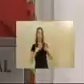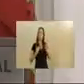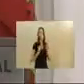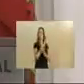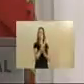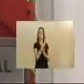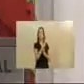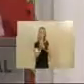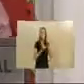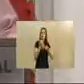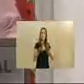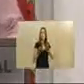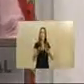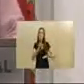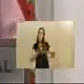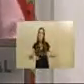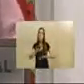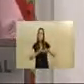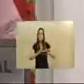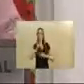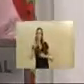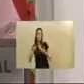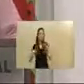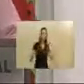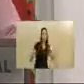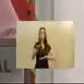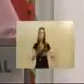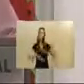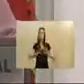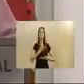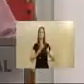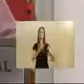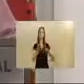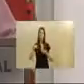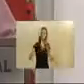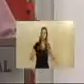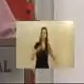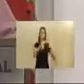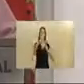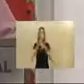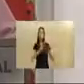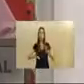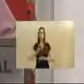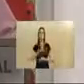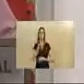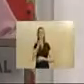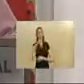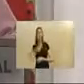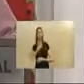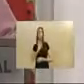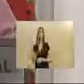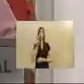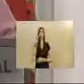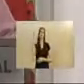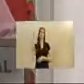os jogos da integração das associações de moradores este ano repito já é um sucesso e